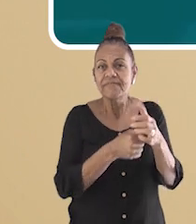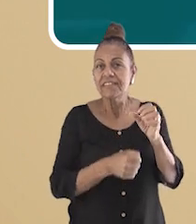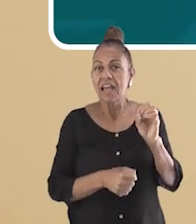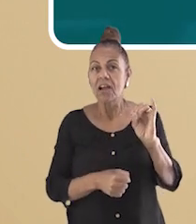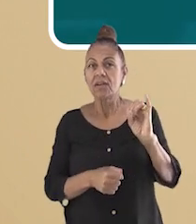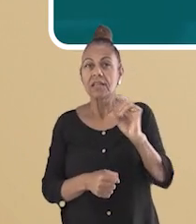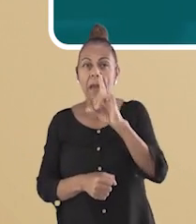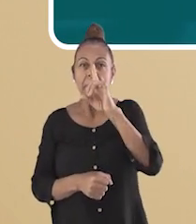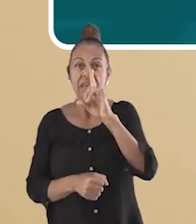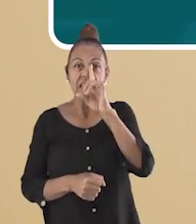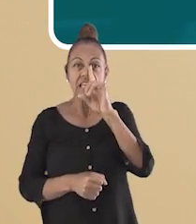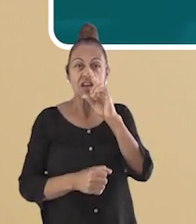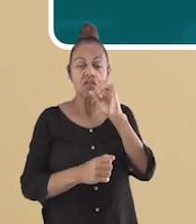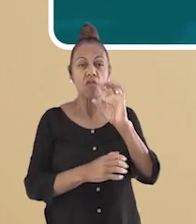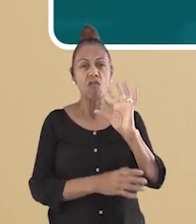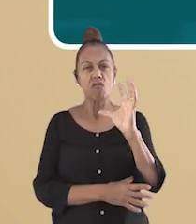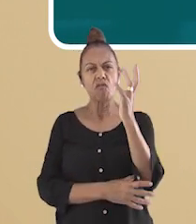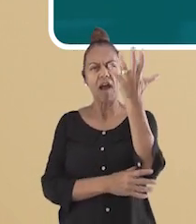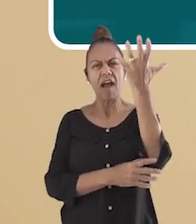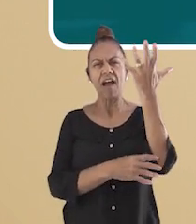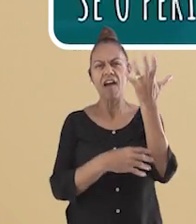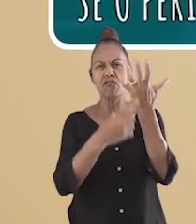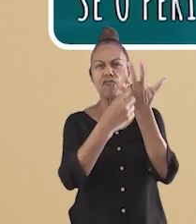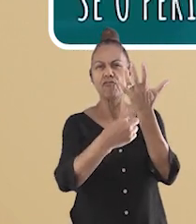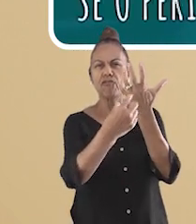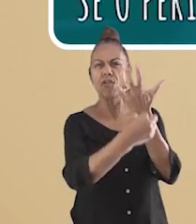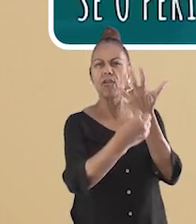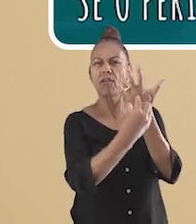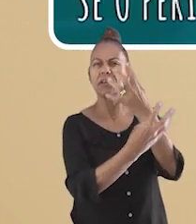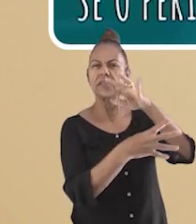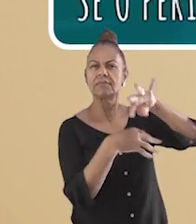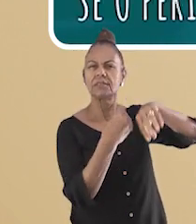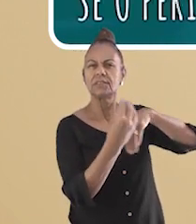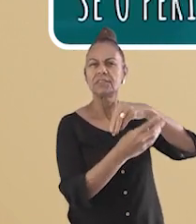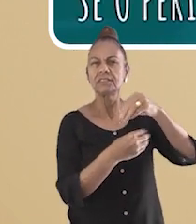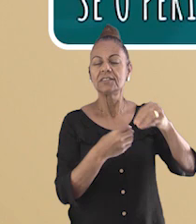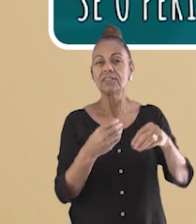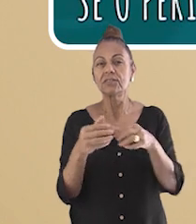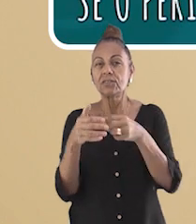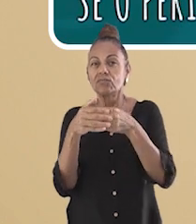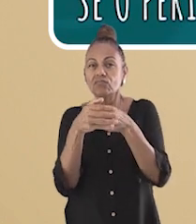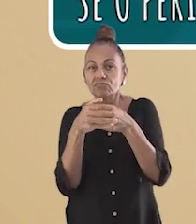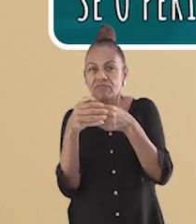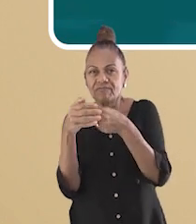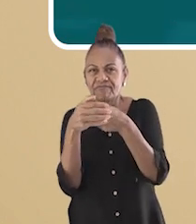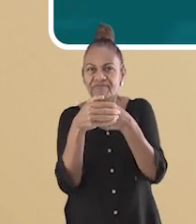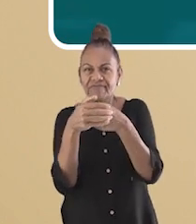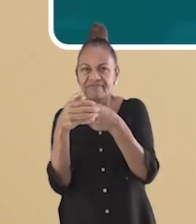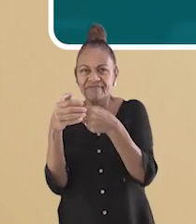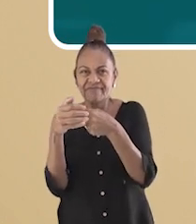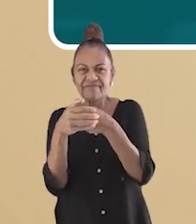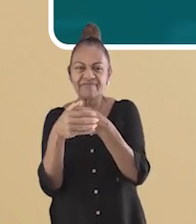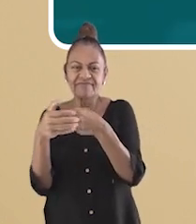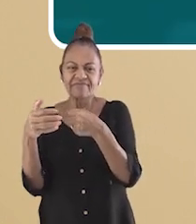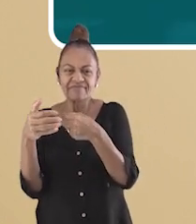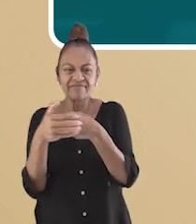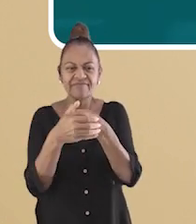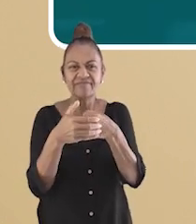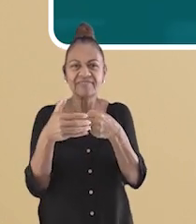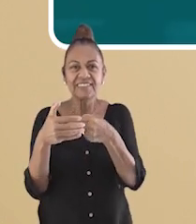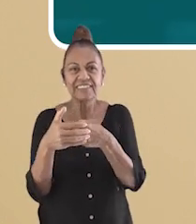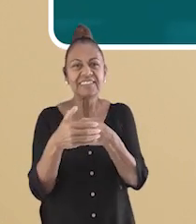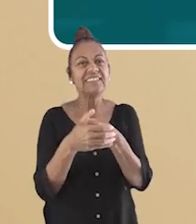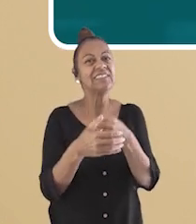bicho folha e o bicho pau. Se o perigo é iminente, se misturam na folhagem, copiando o